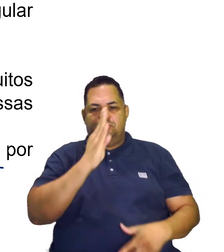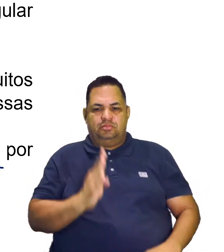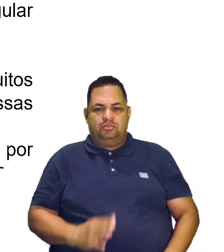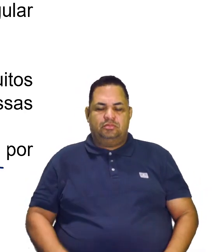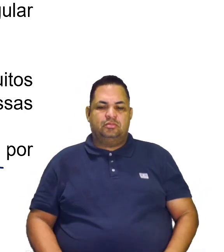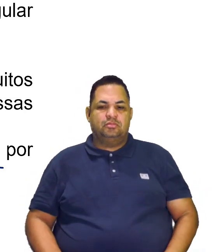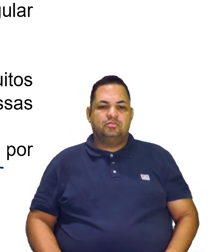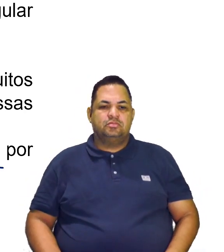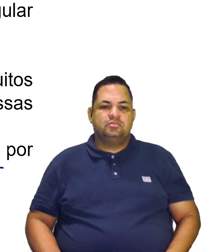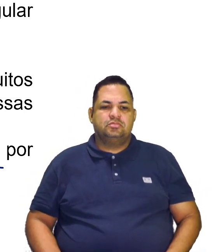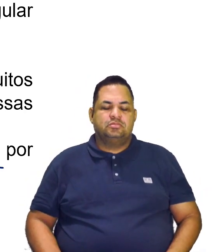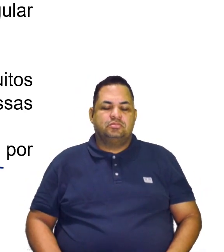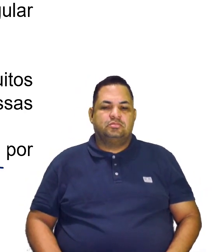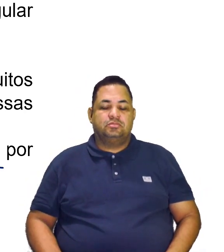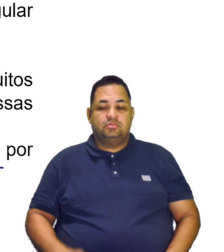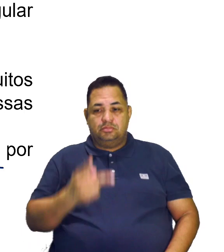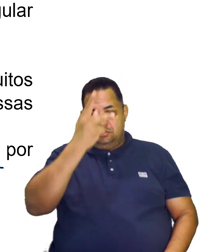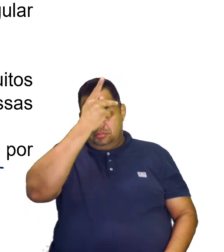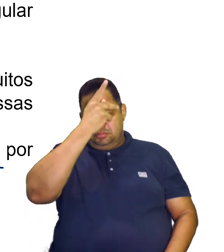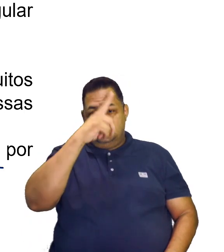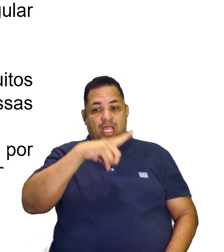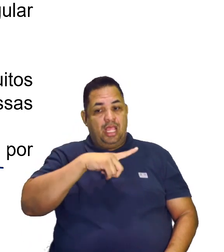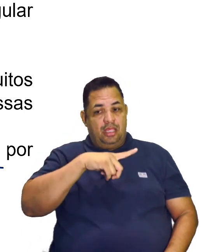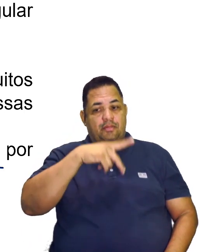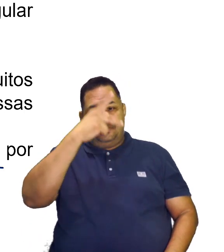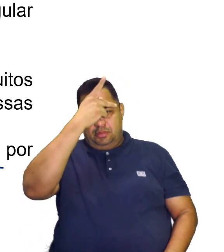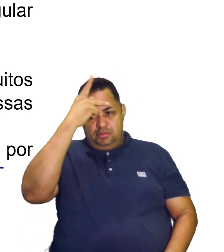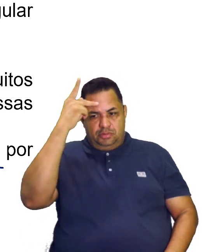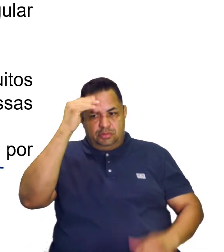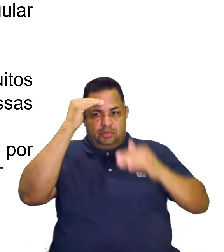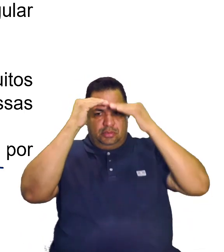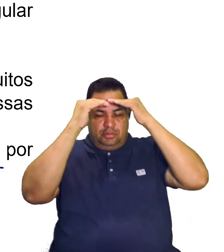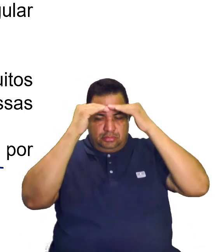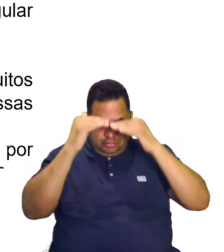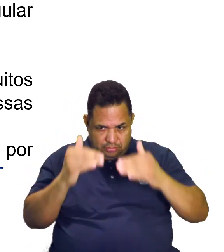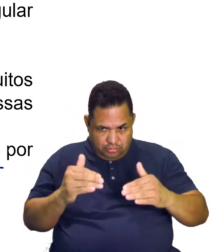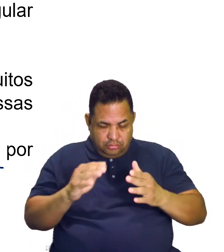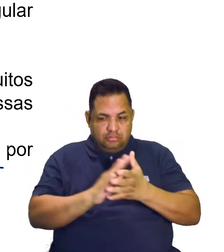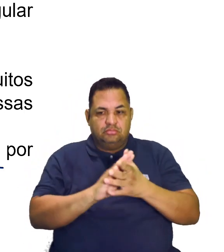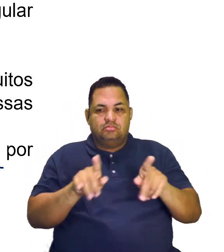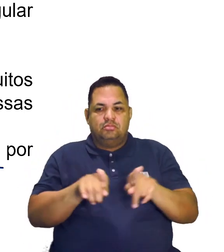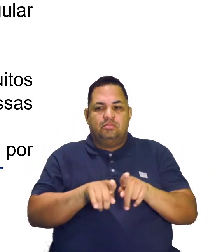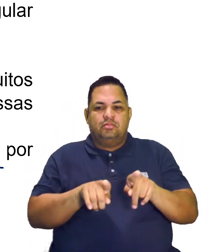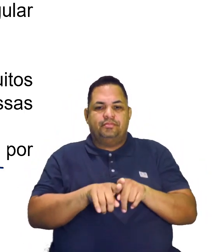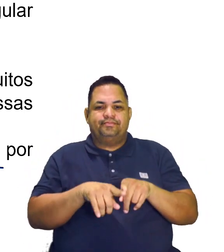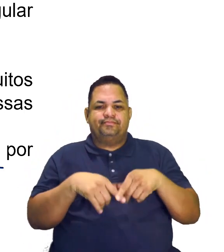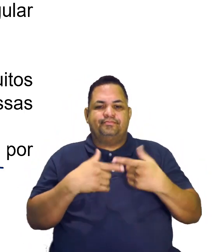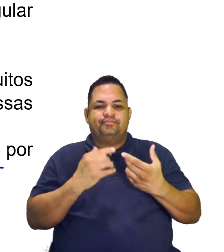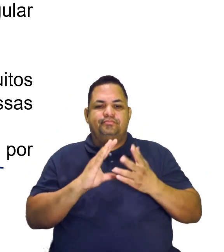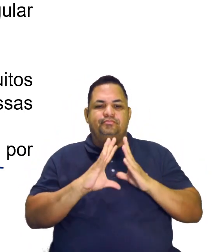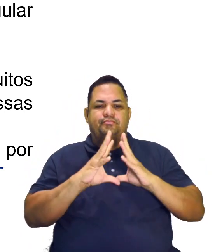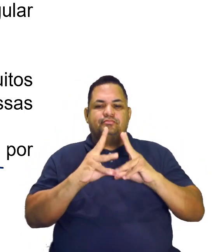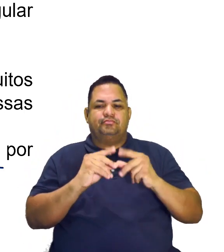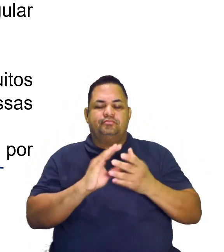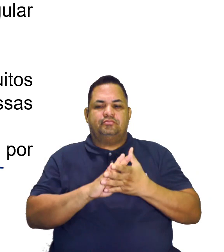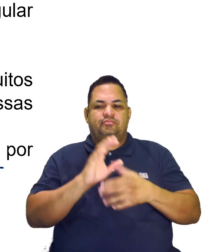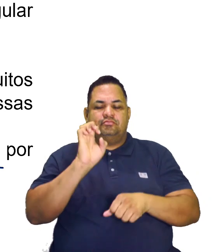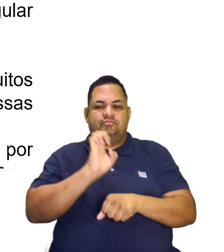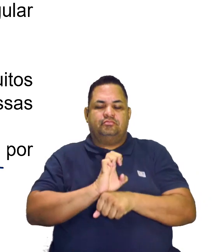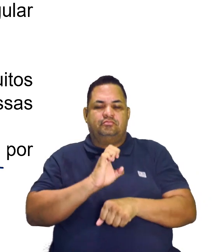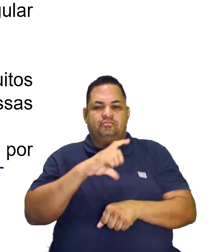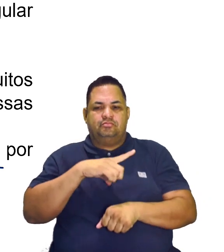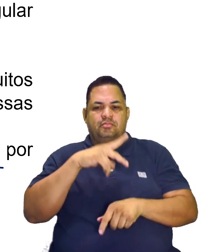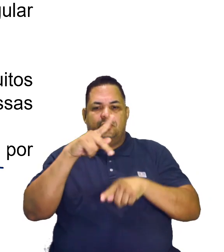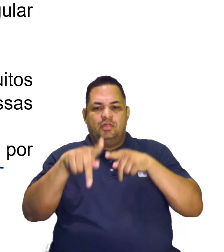os brasileiros, né? As pessoas que respeitam, que admiram a cultura indígena. Todos os estados do Brasil têm